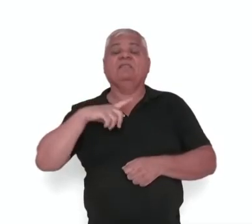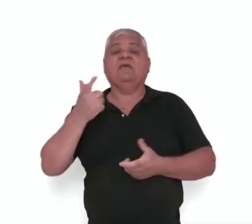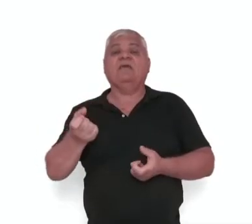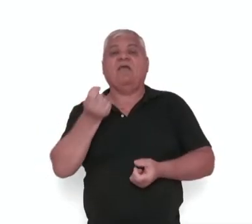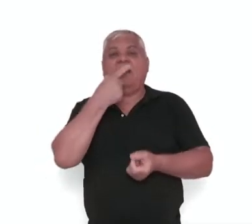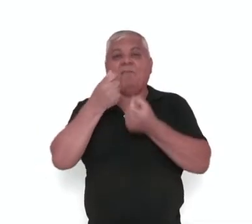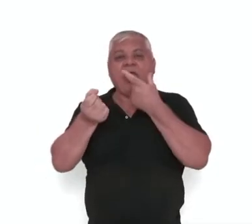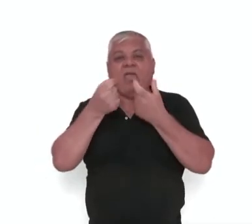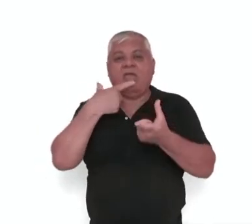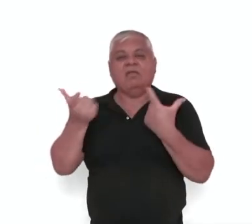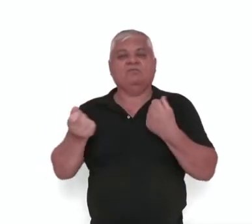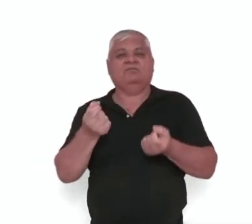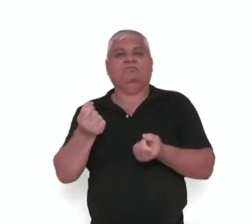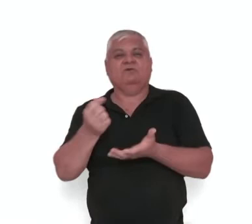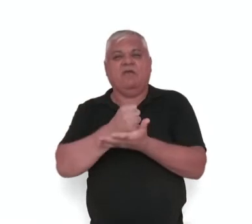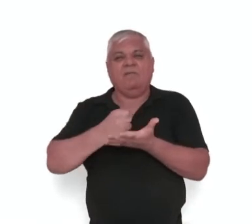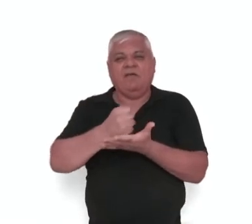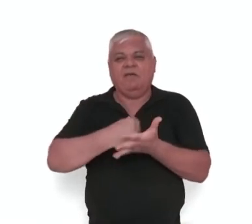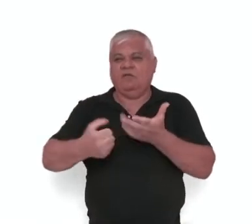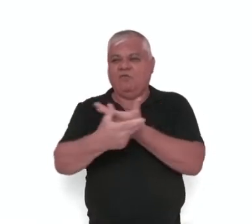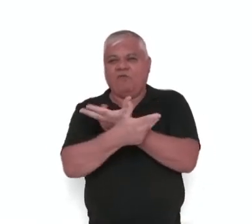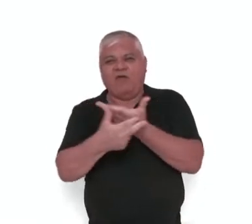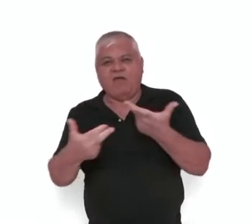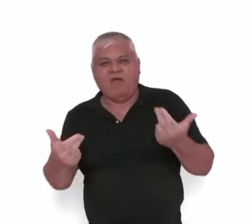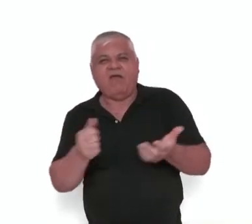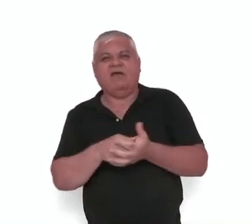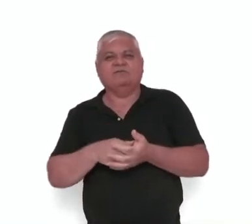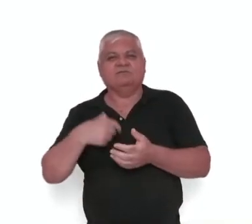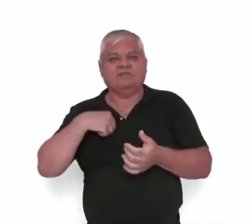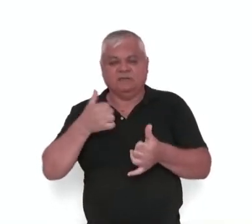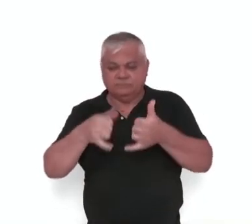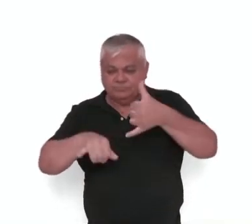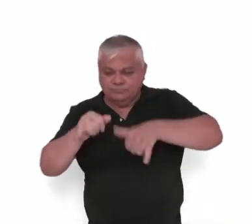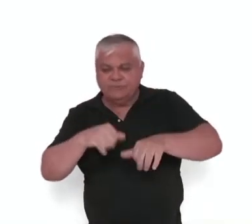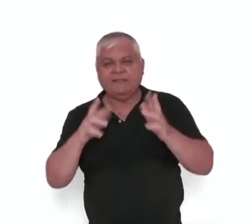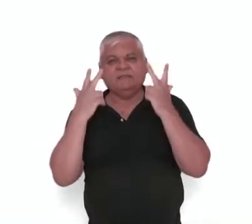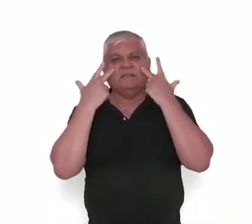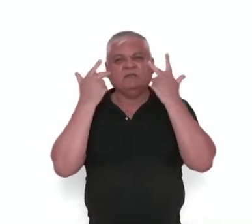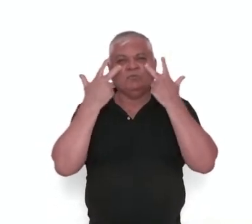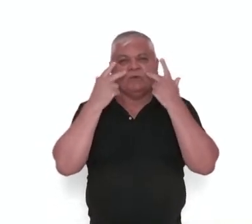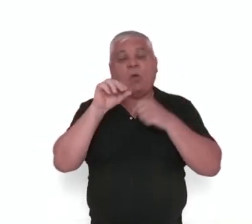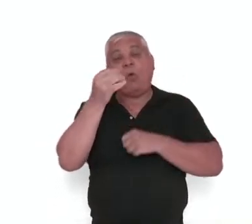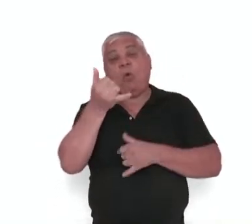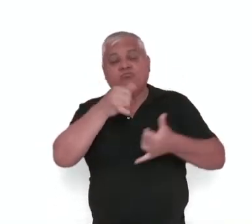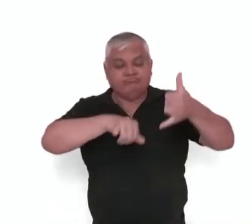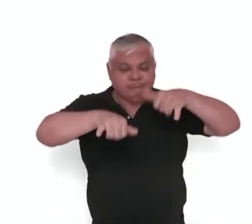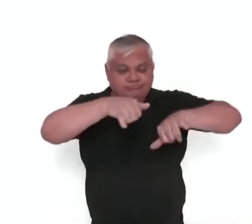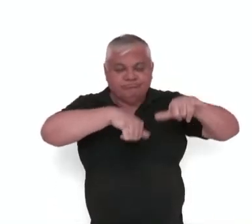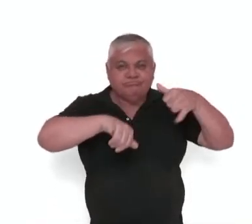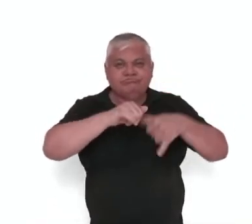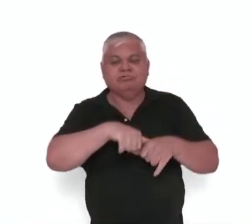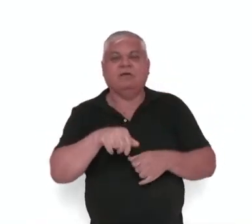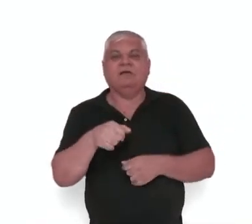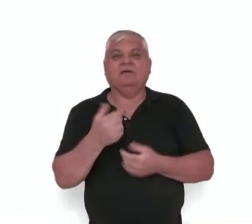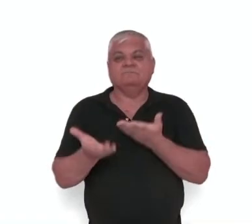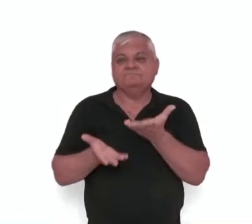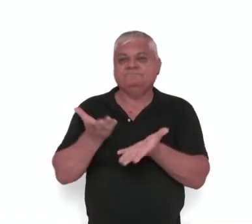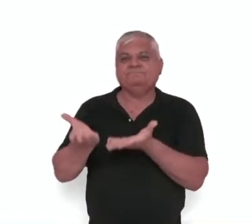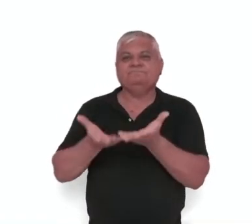antibióticos. Medicamentos, né? Compostos naturais ou sintéticos que são utilizados para tratar